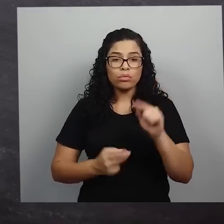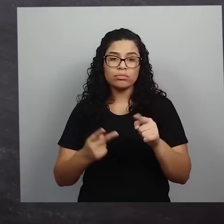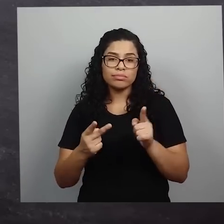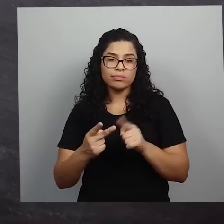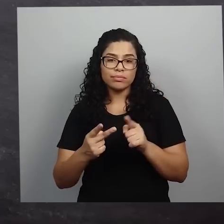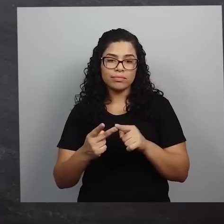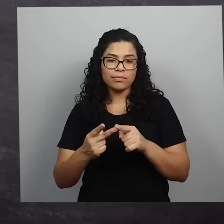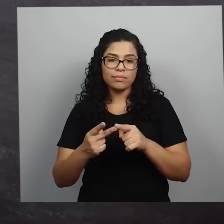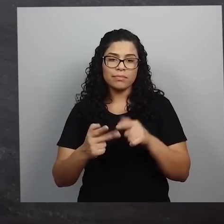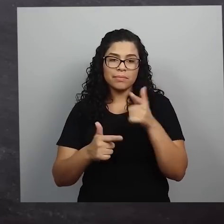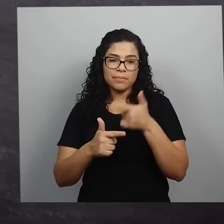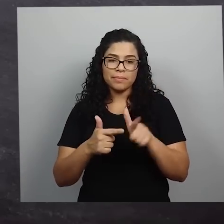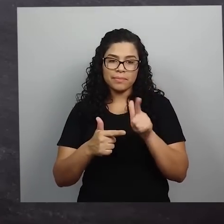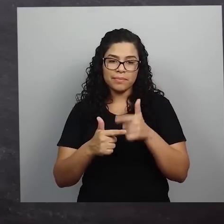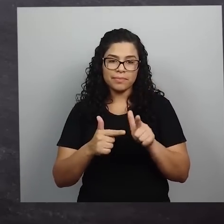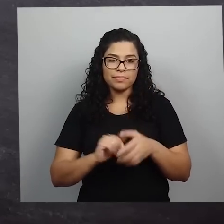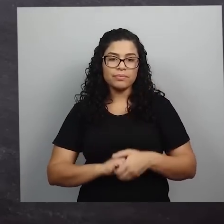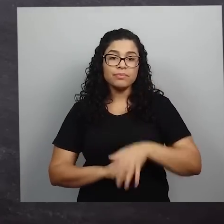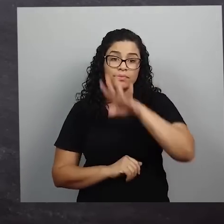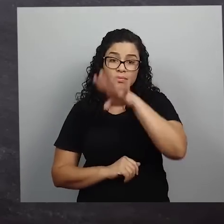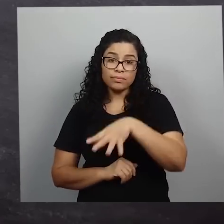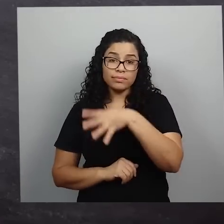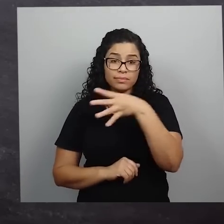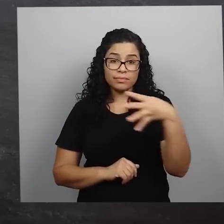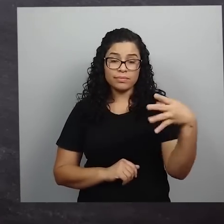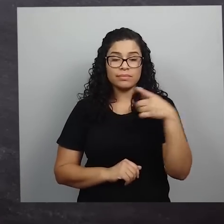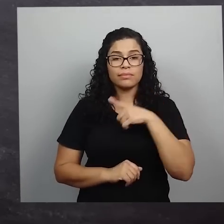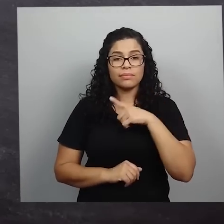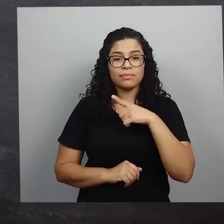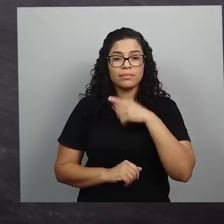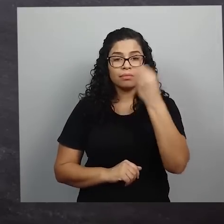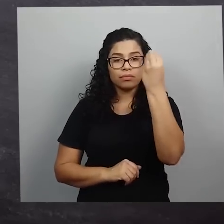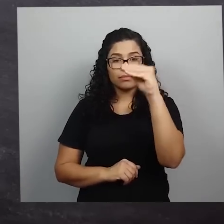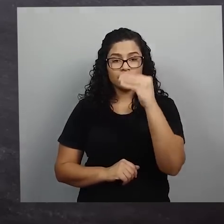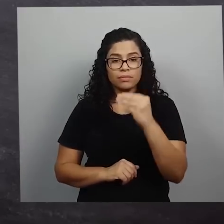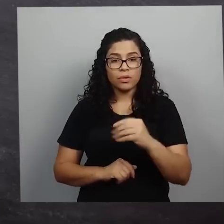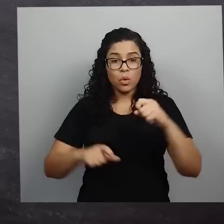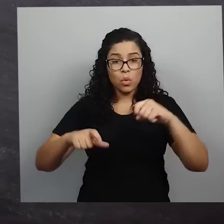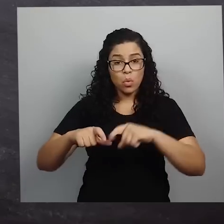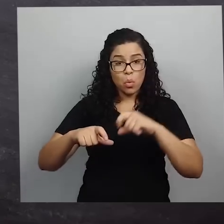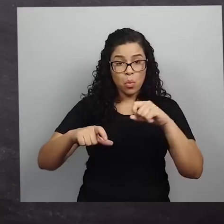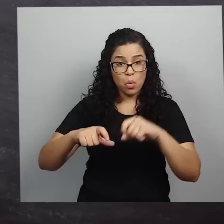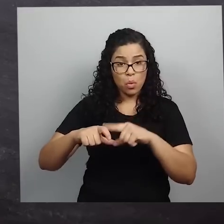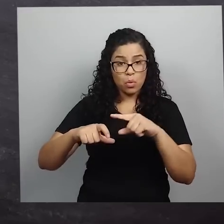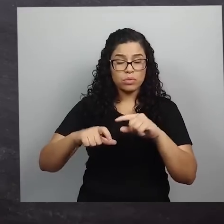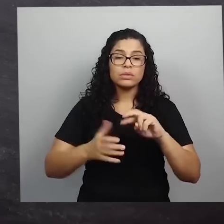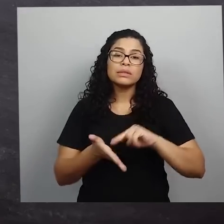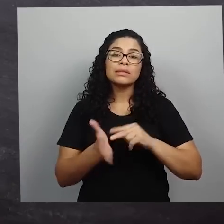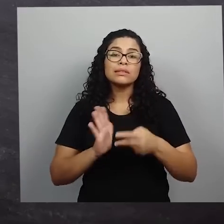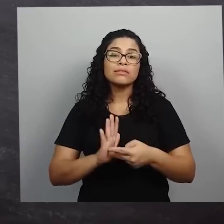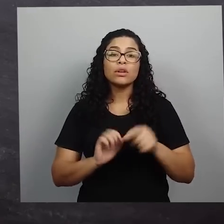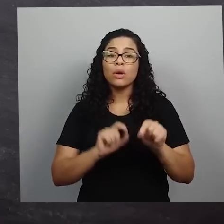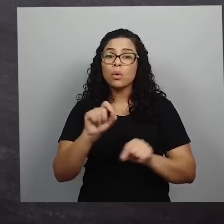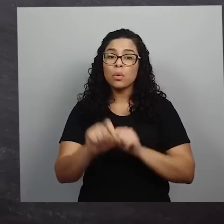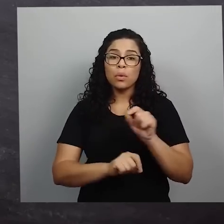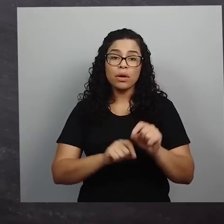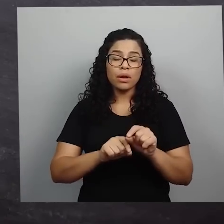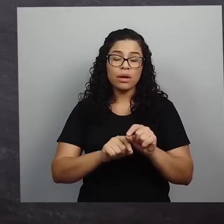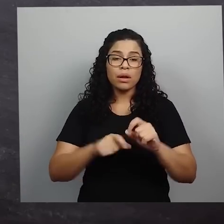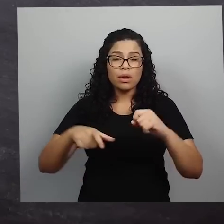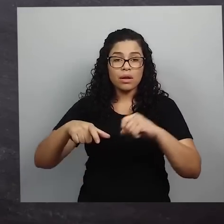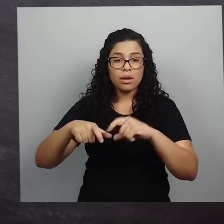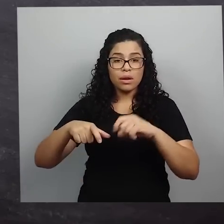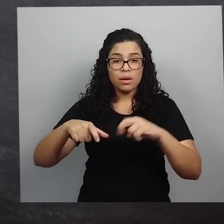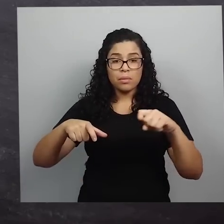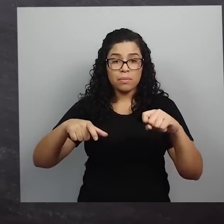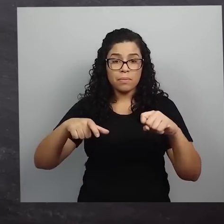Então, a tabelinha de times, eu aqui já recortei só a questão dos gols, que GP, que significa gols pro